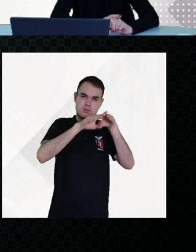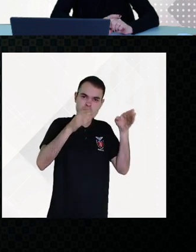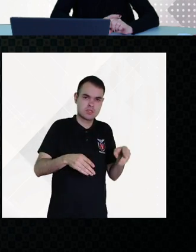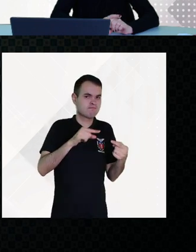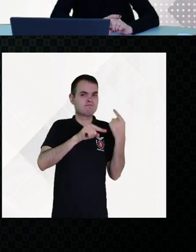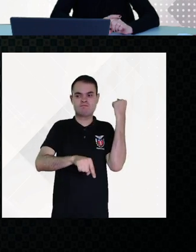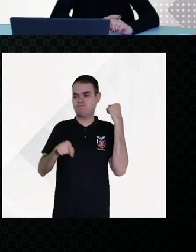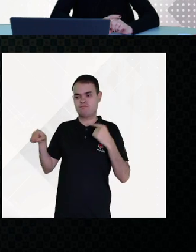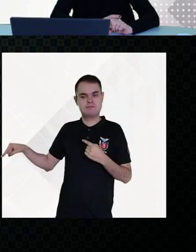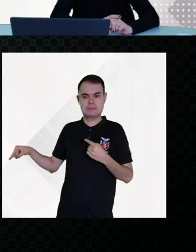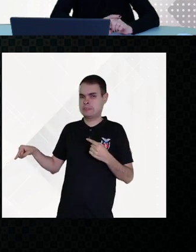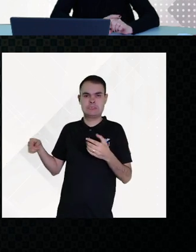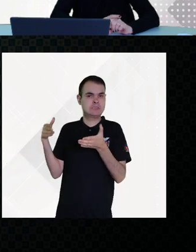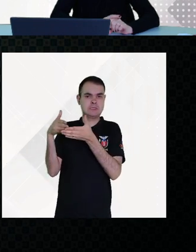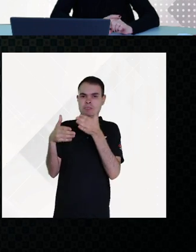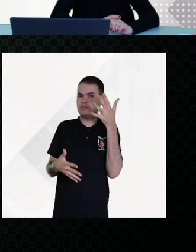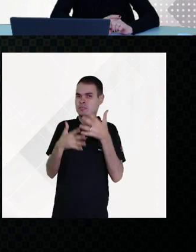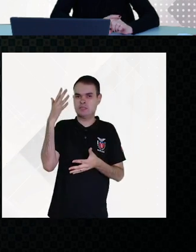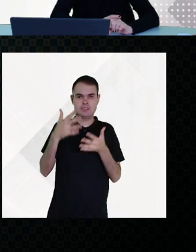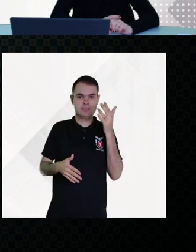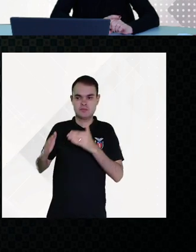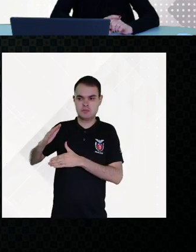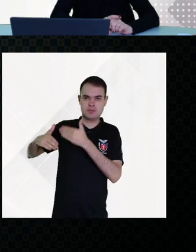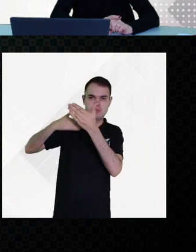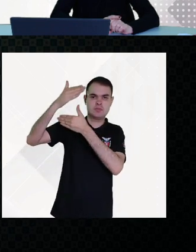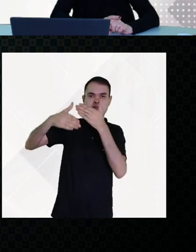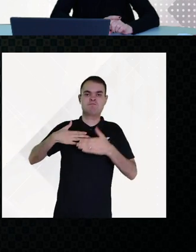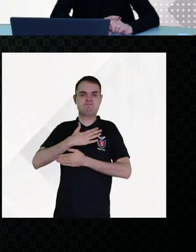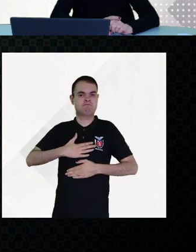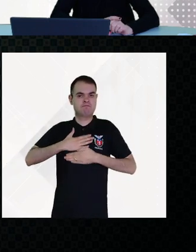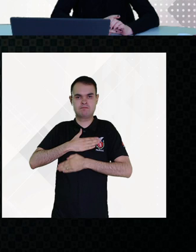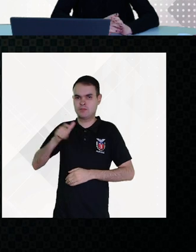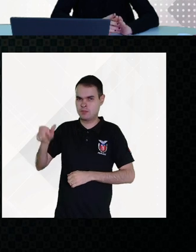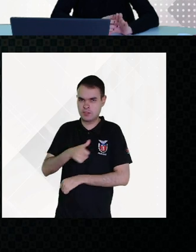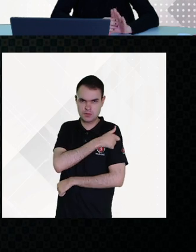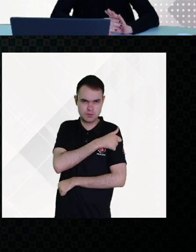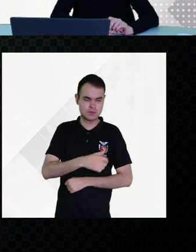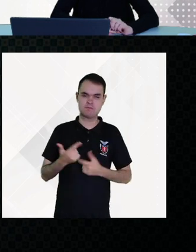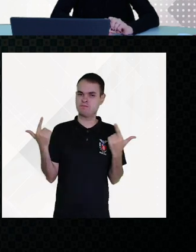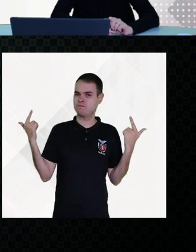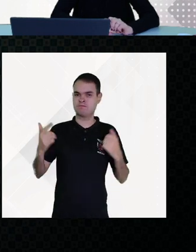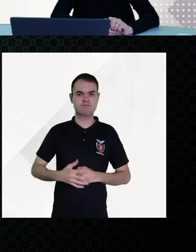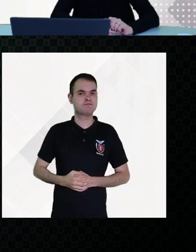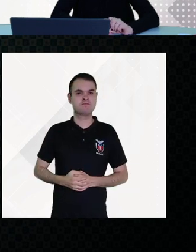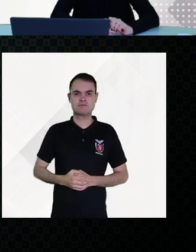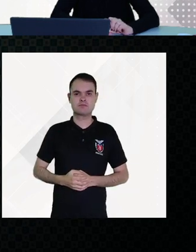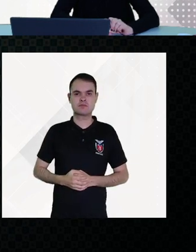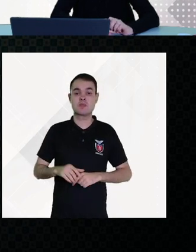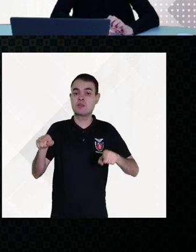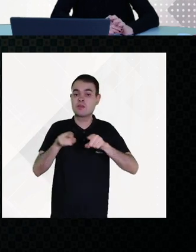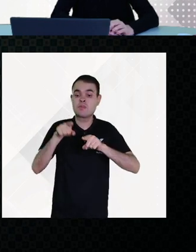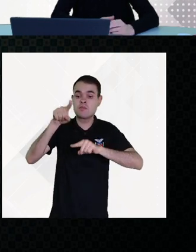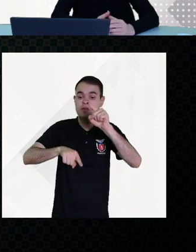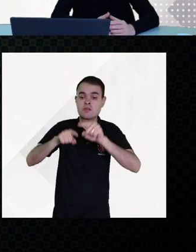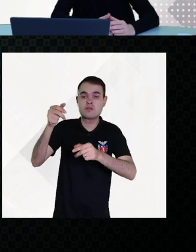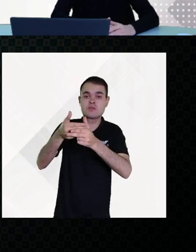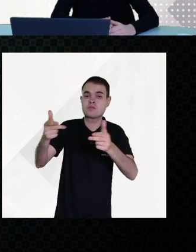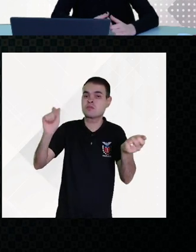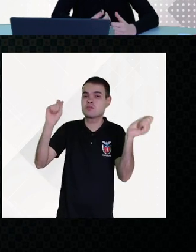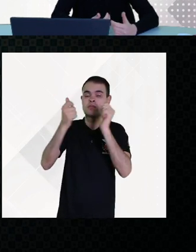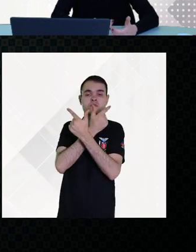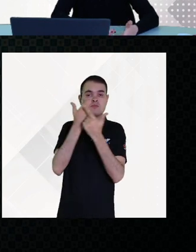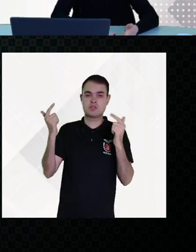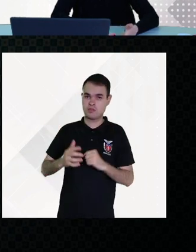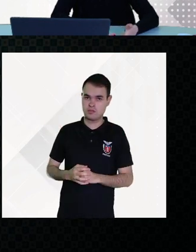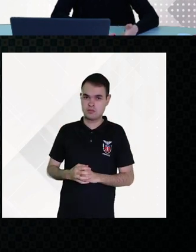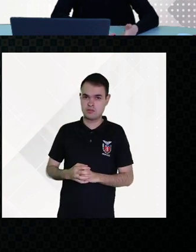está propiciando o desempenho ocupacional satisfatório desse estudante, em materiais escolares. Então, como eu falei para vocês, desde